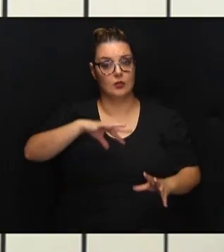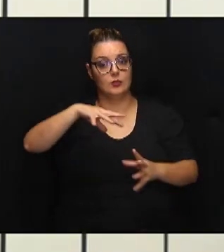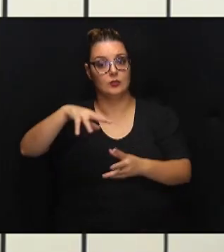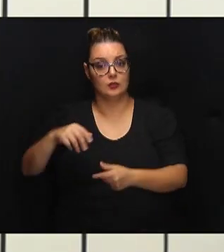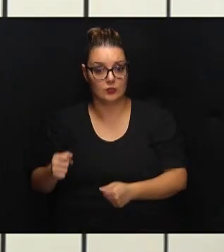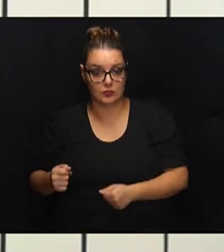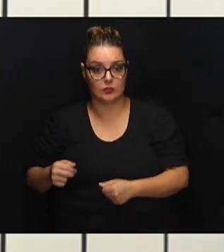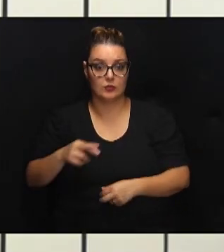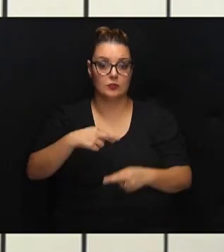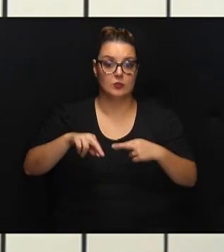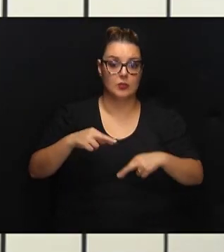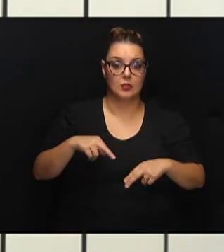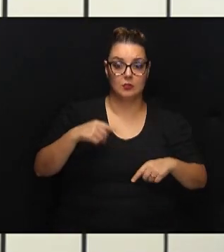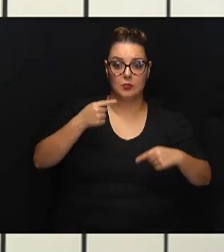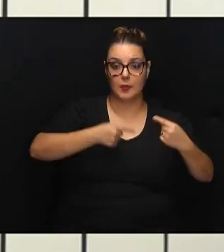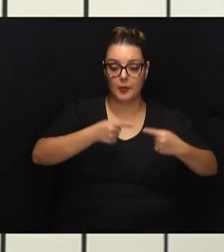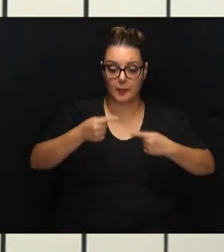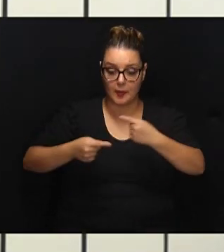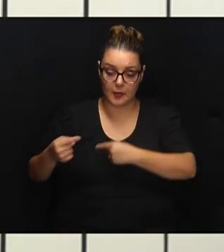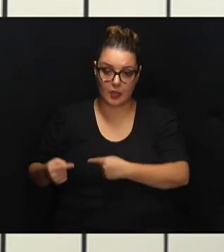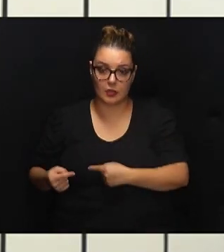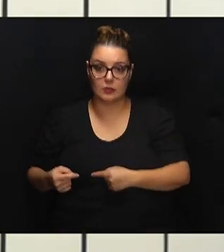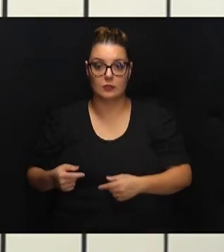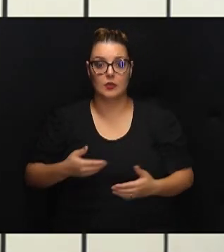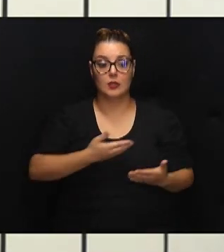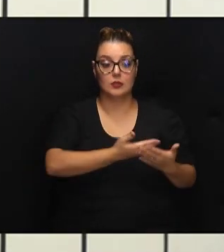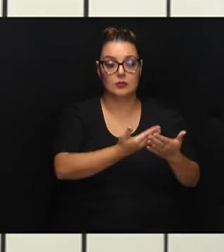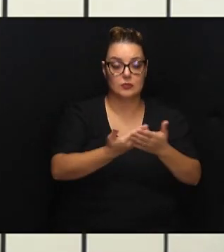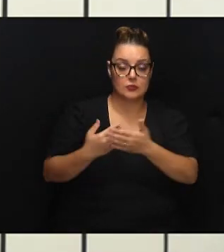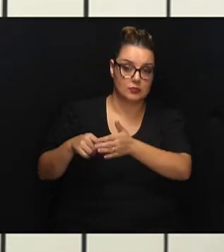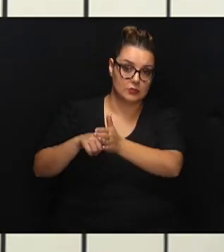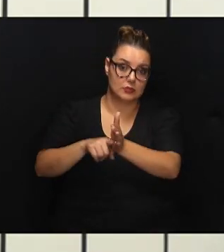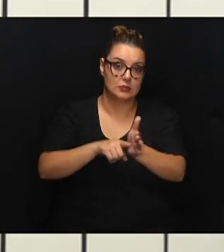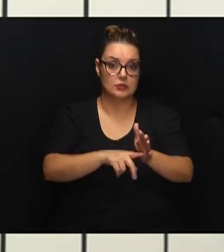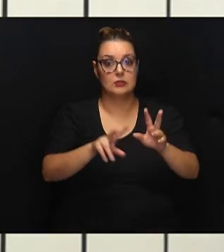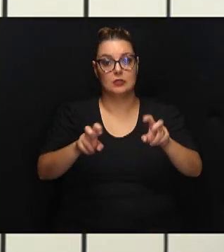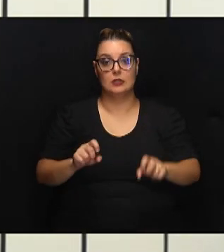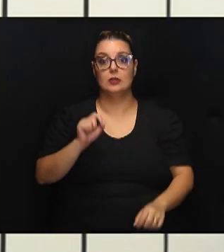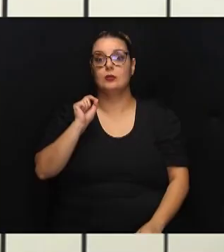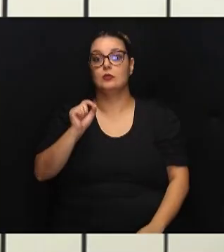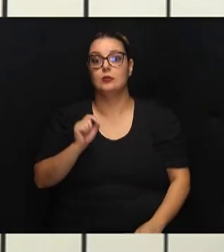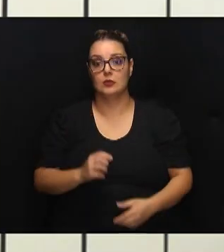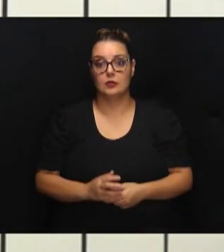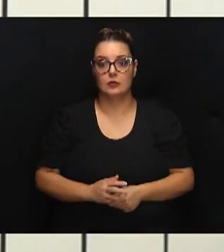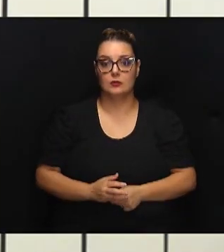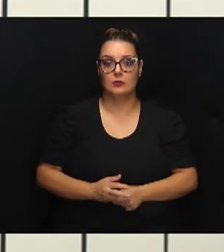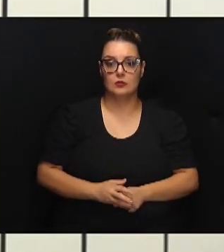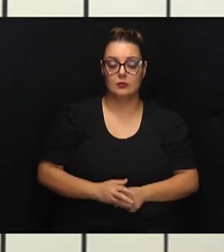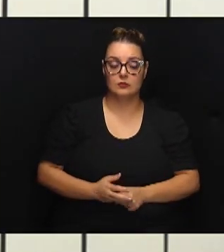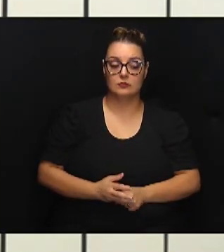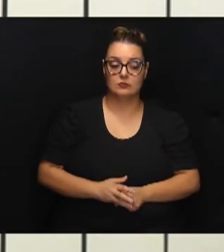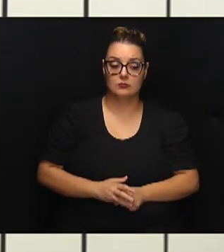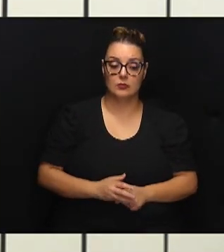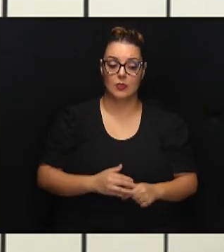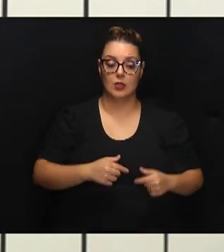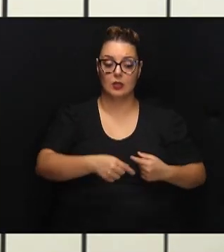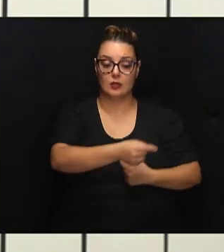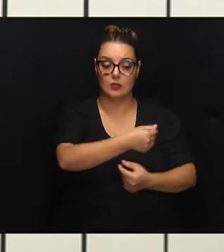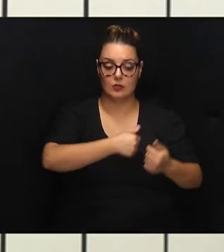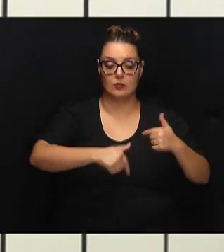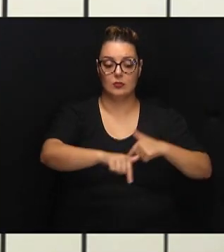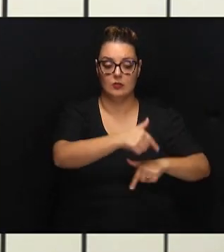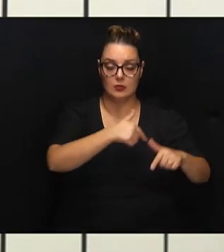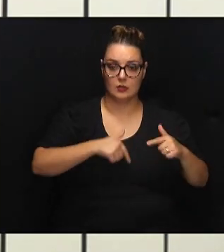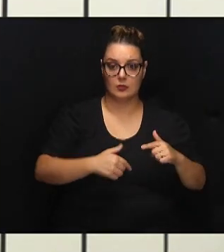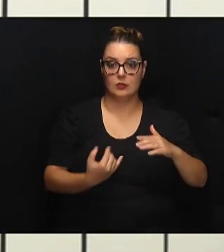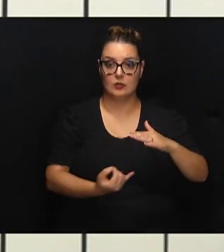Uma questão polêmica entre os estudiosos do tema é se É o mercado de trabalho formal que